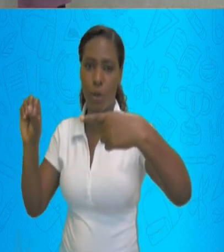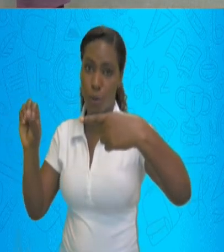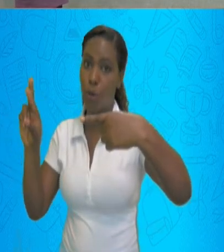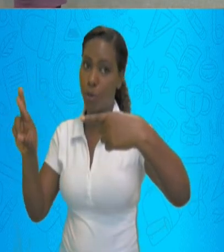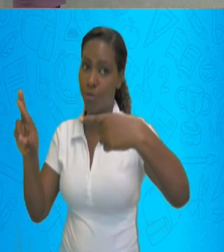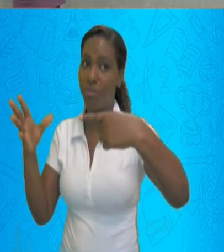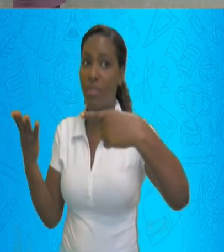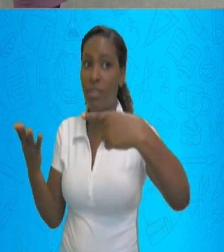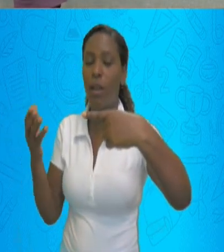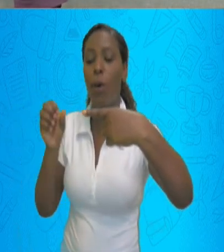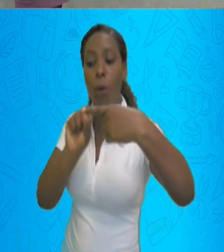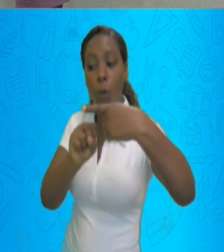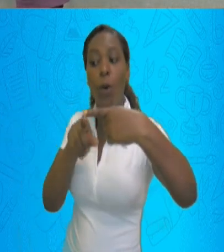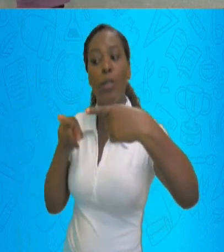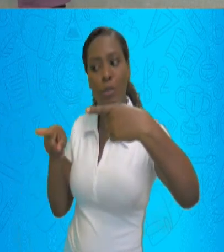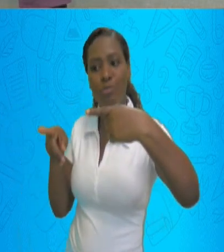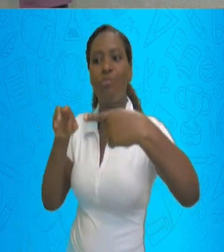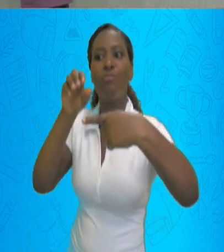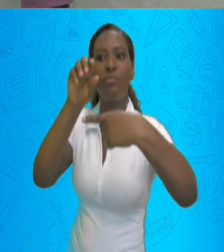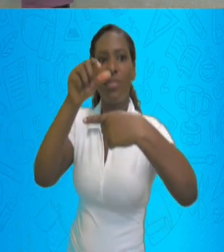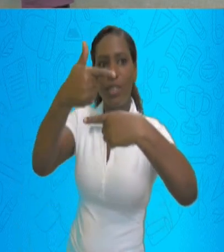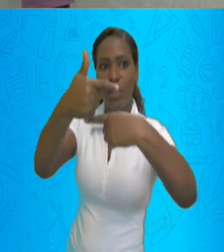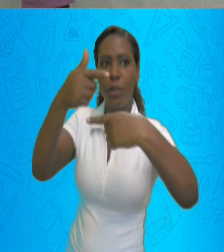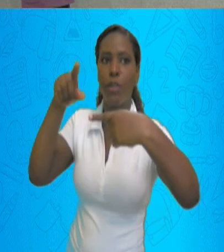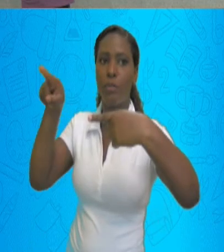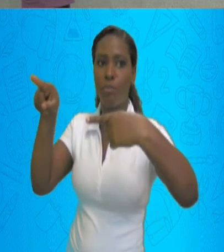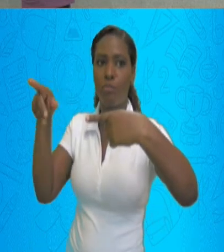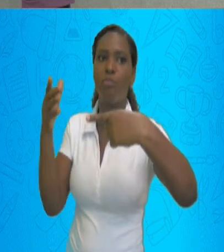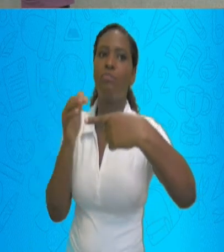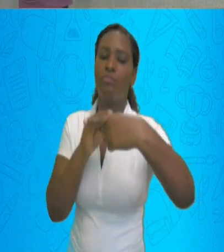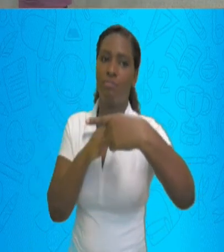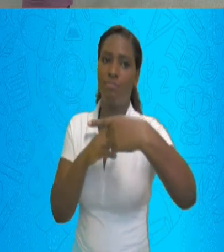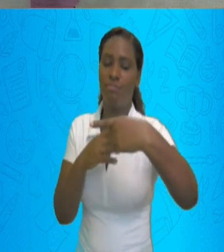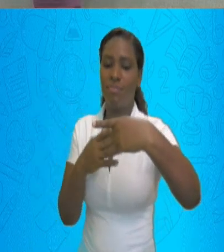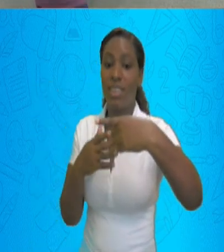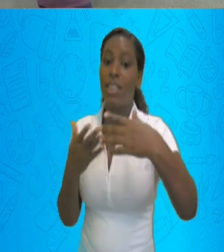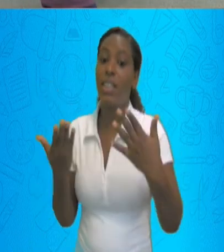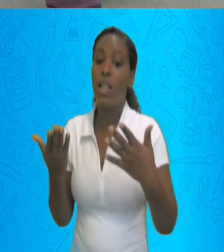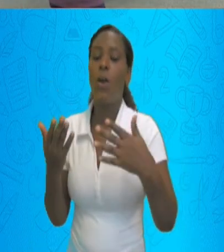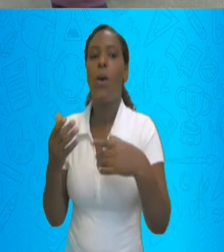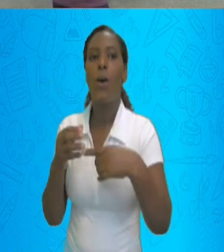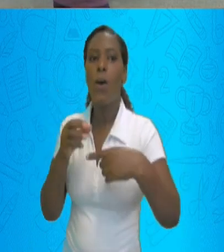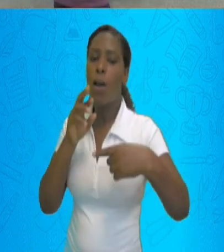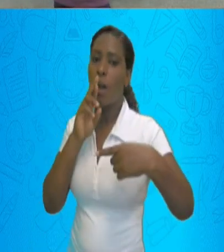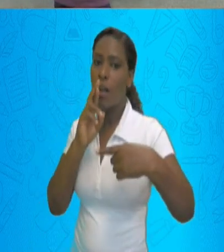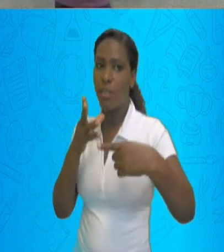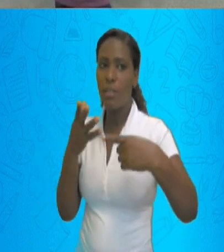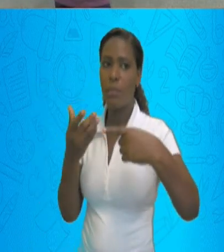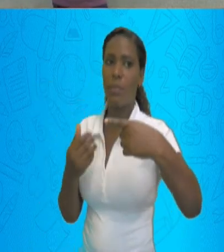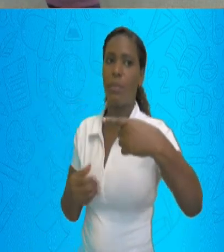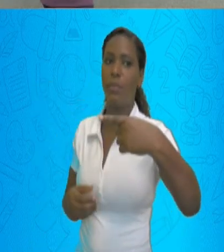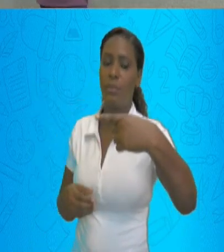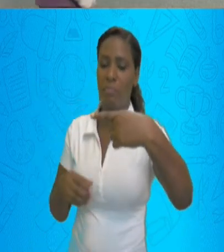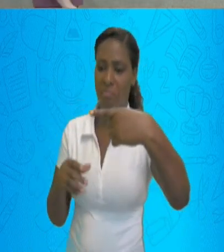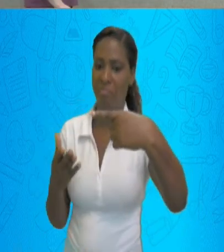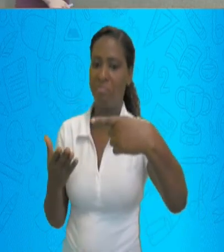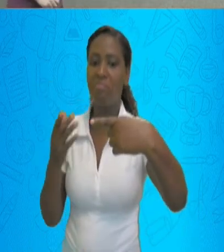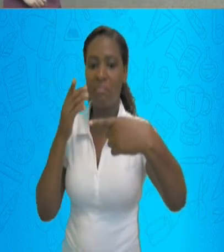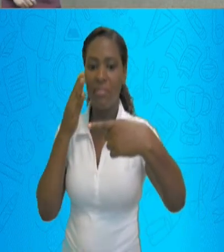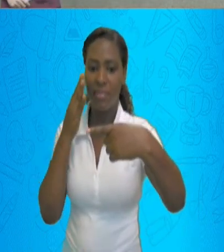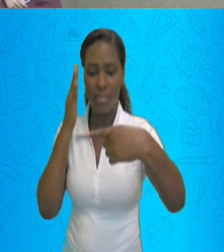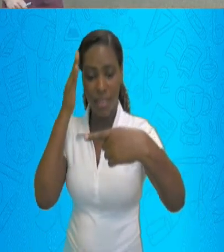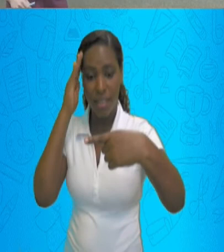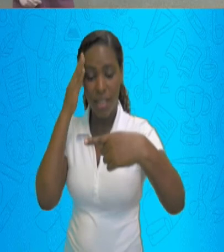o numerador. E qual número indica o denominador? O número 8.